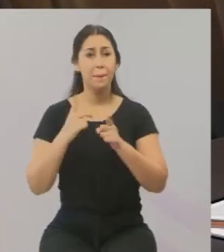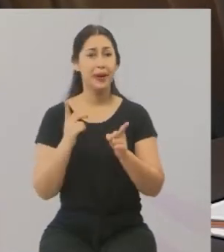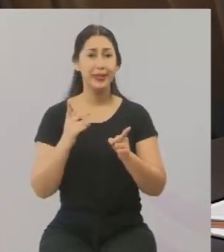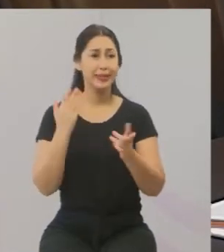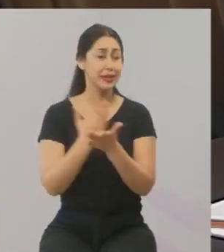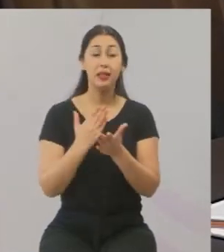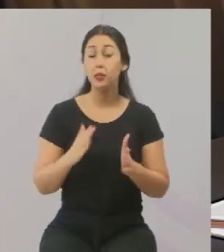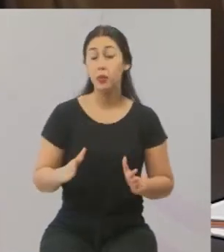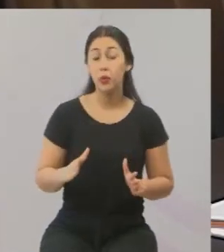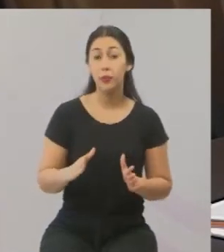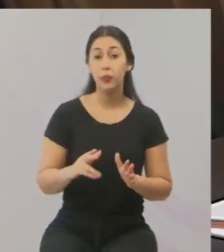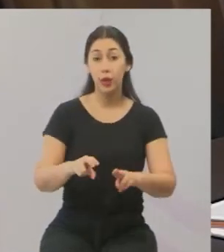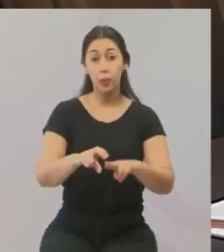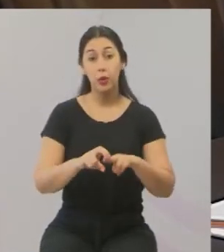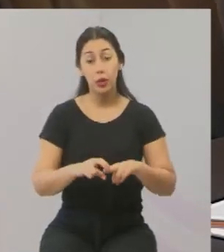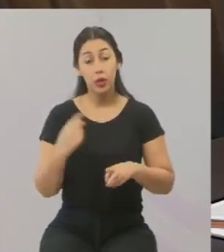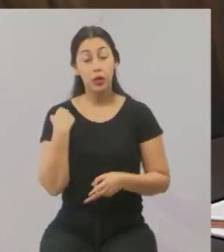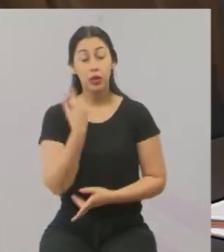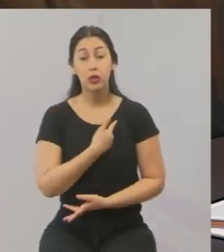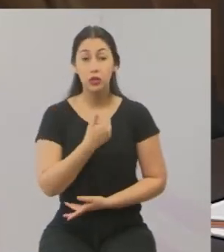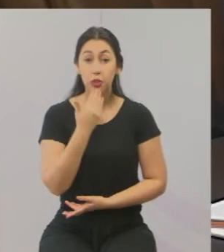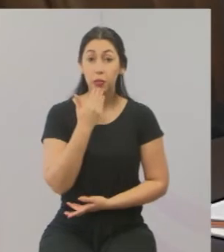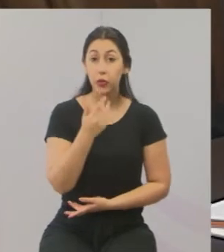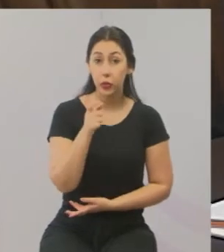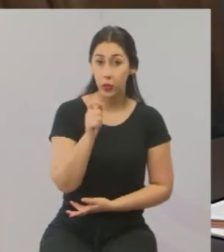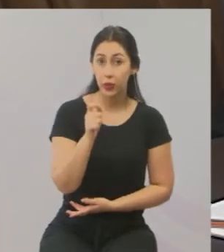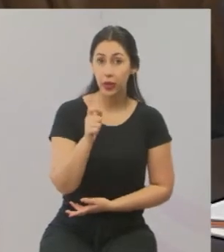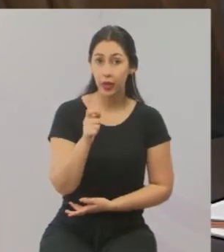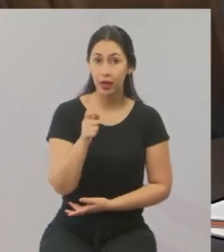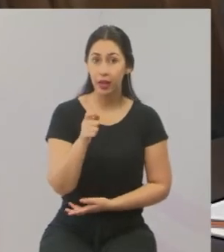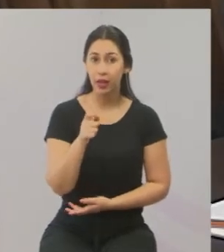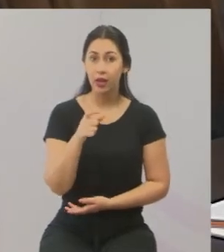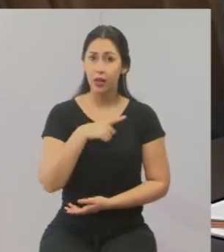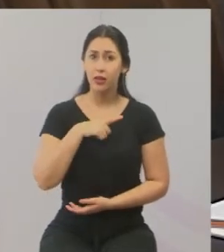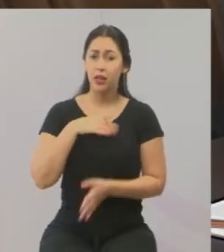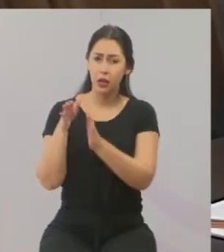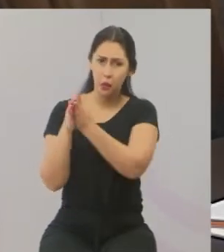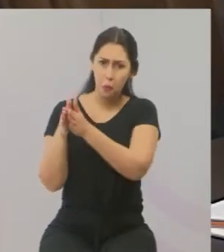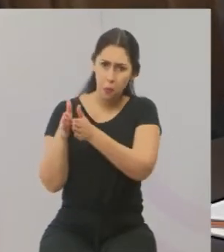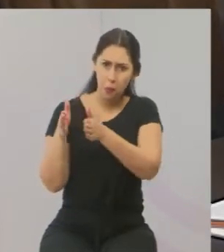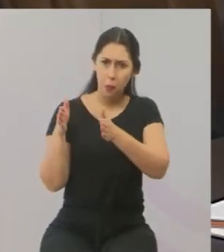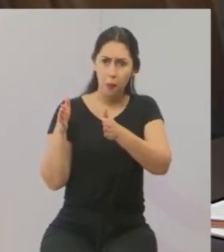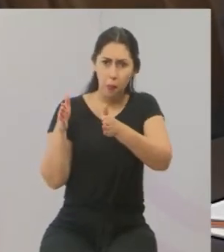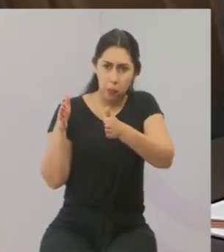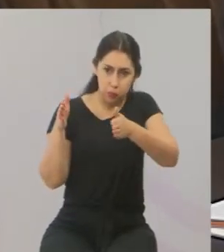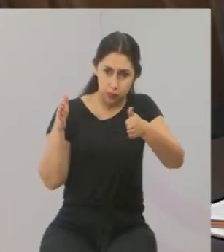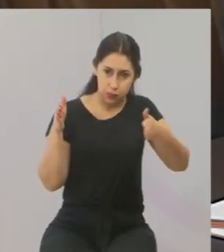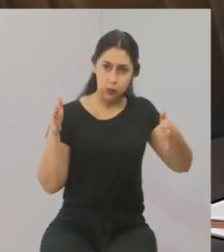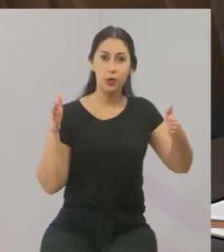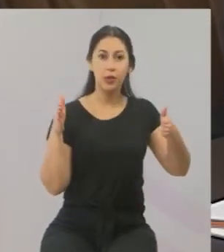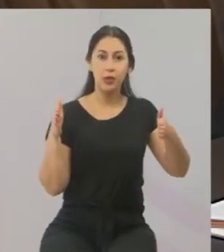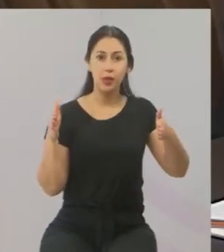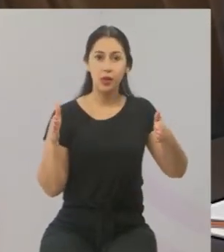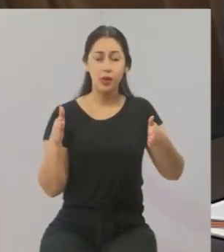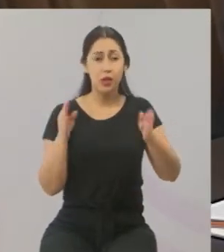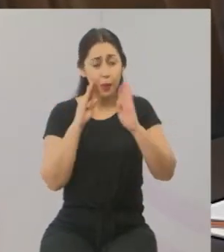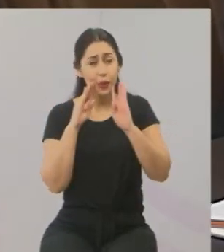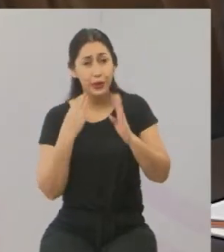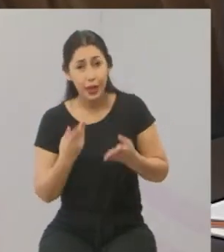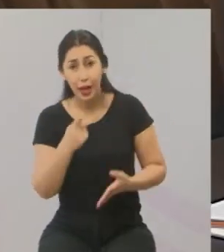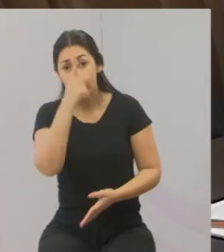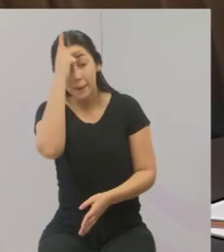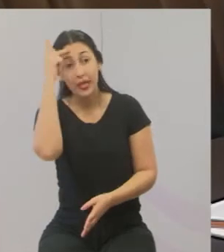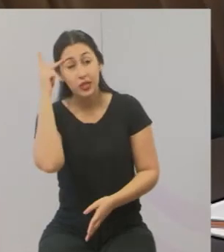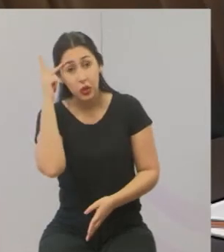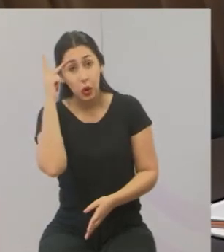aí. A gente está pedindo, através desse requerimento, que seja prorrogado esse prazo, que deem aí uma oportunidade para as pessoas que não têm verba